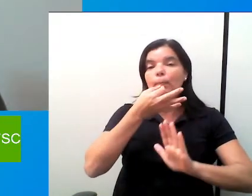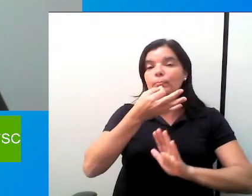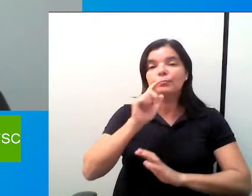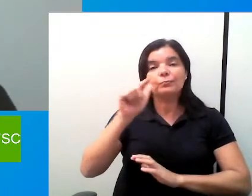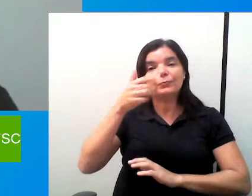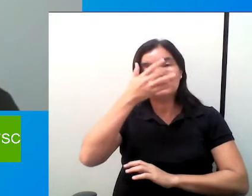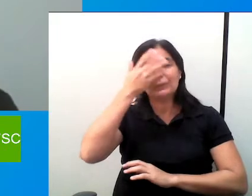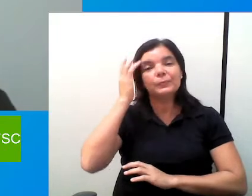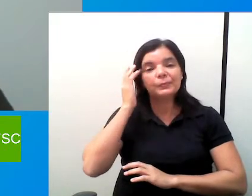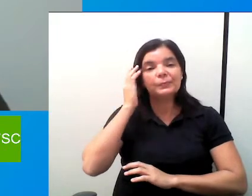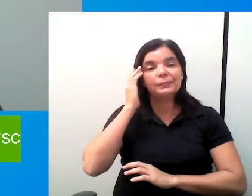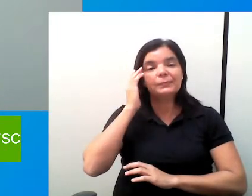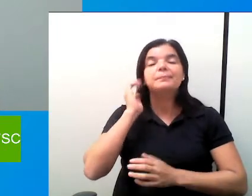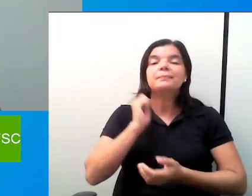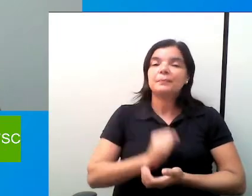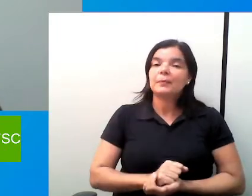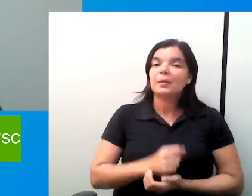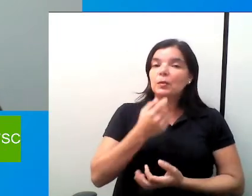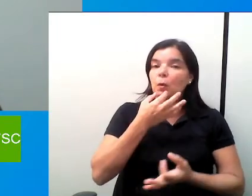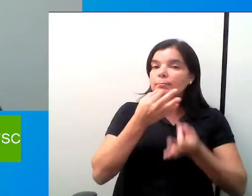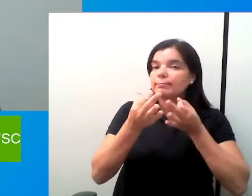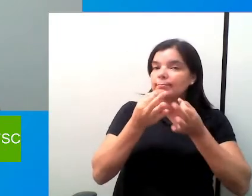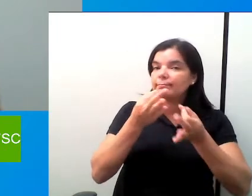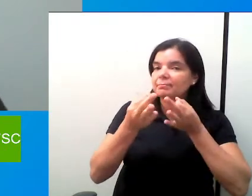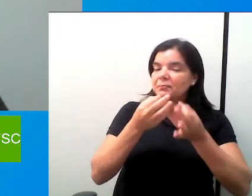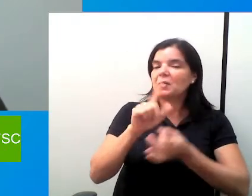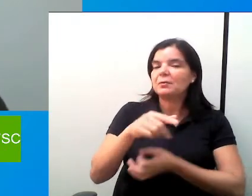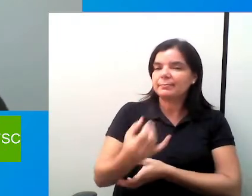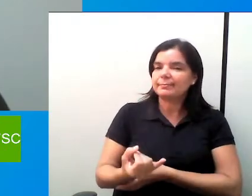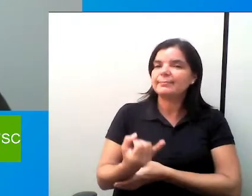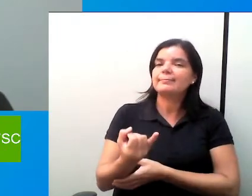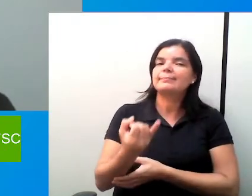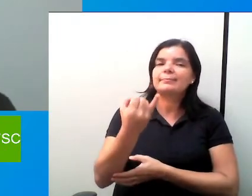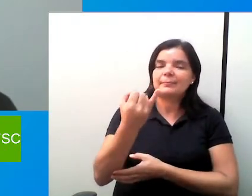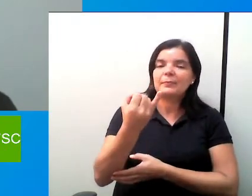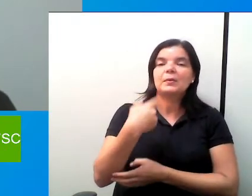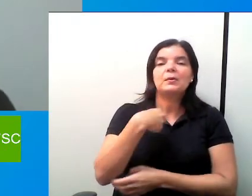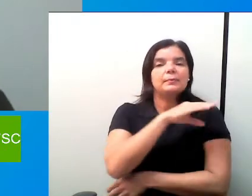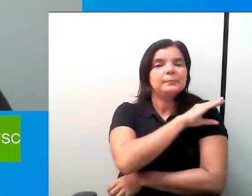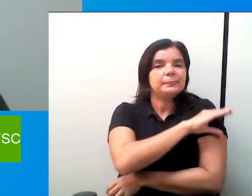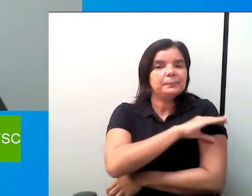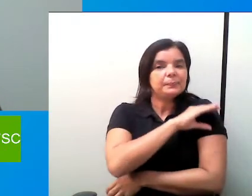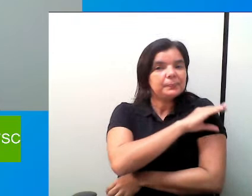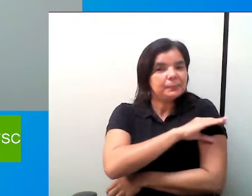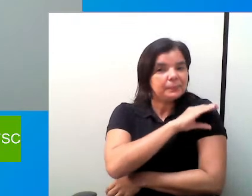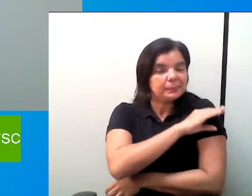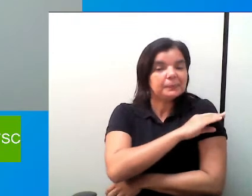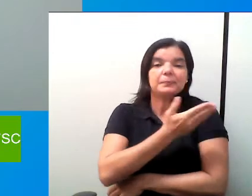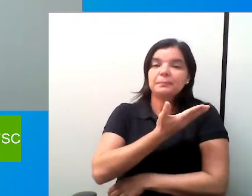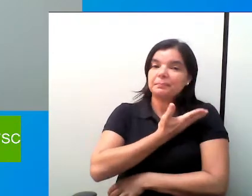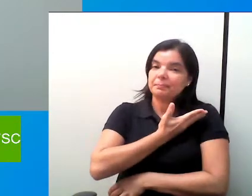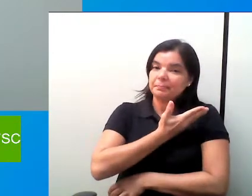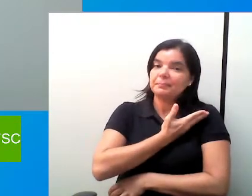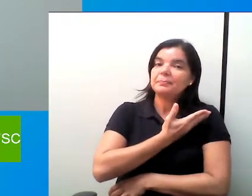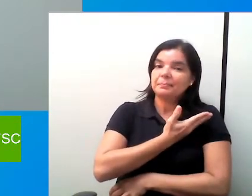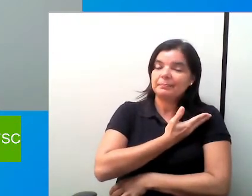ouvi aqui é muito rico, né, e vai me ajudar também como coordenadora aos meus colegas para tomarmos a mesma decisão. Quando a